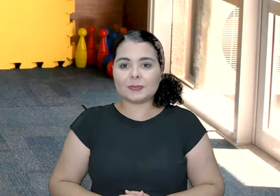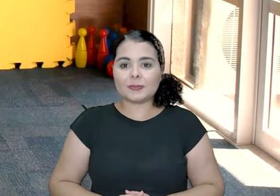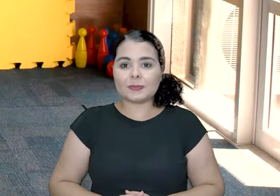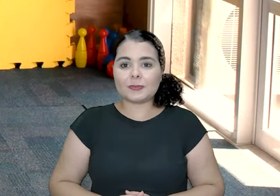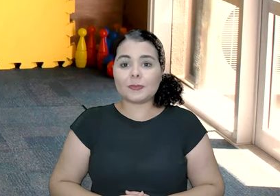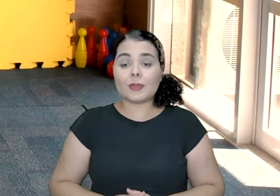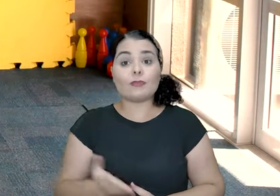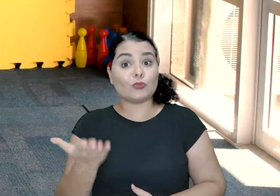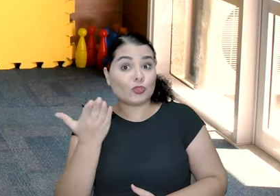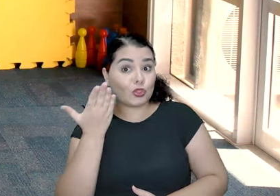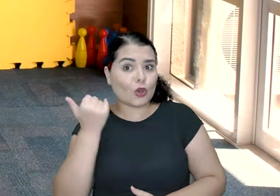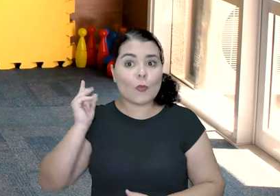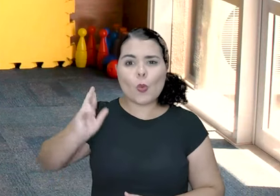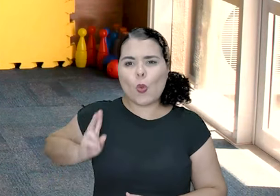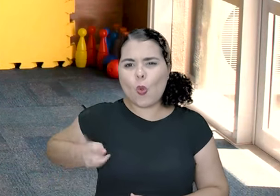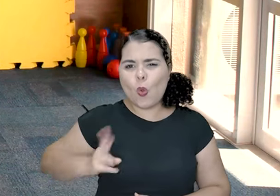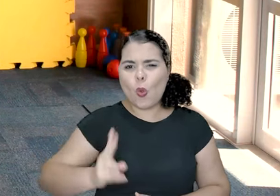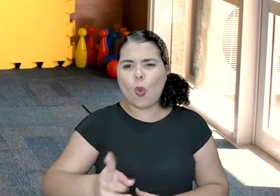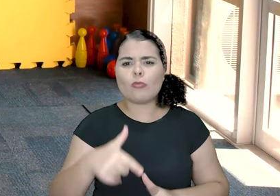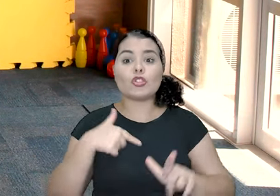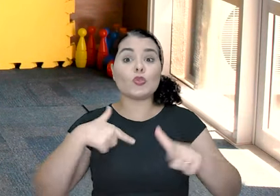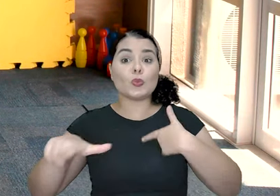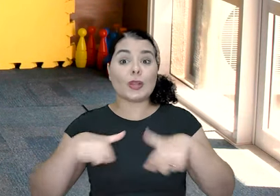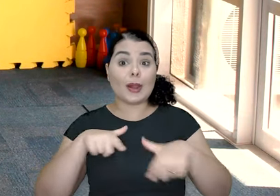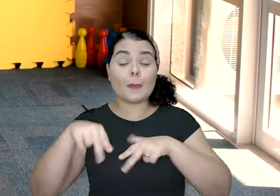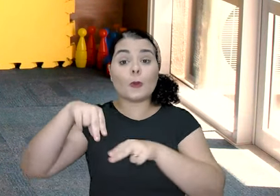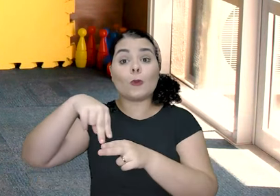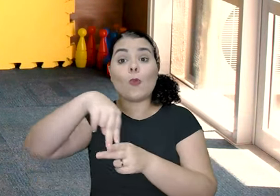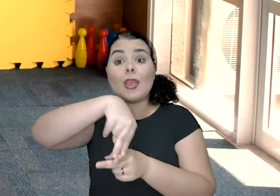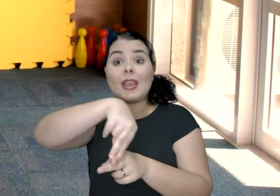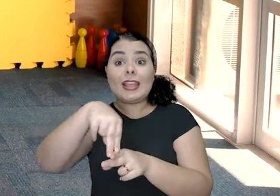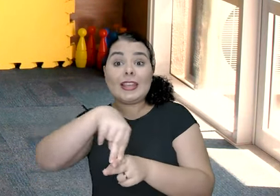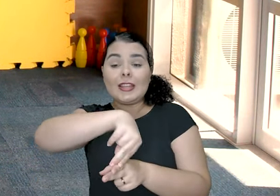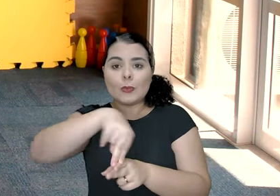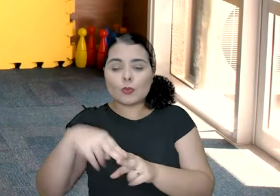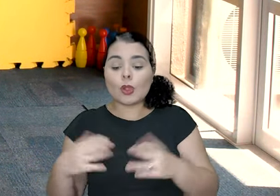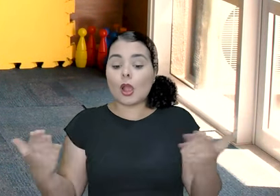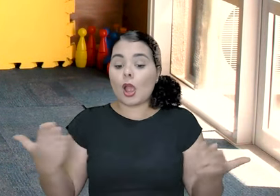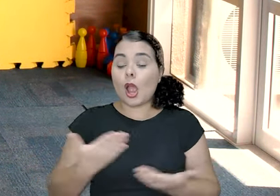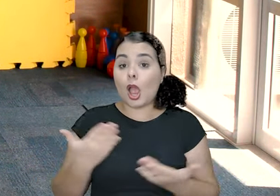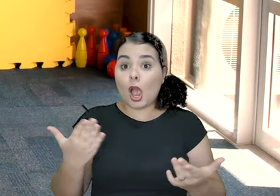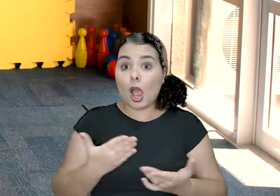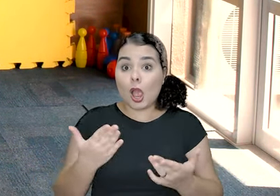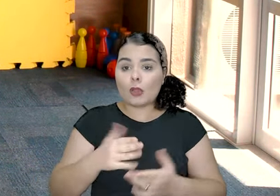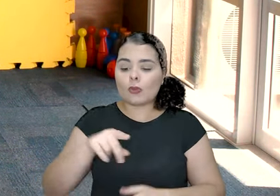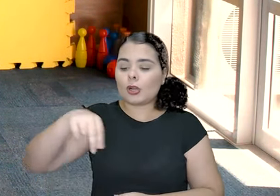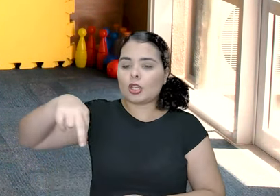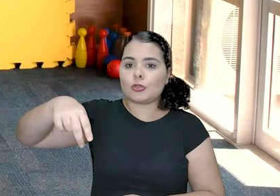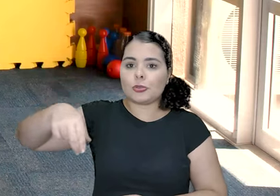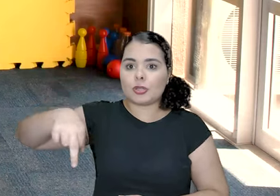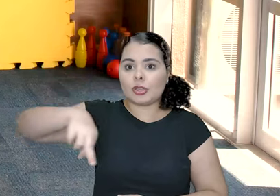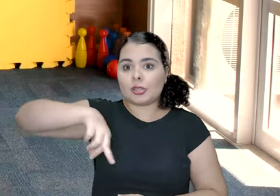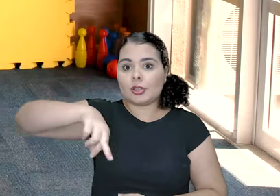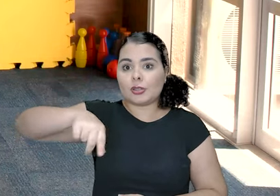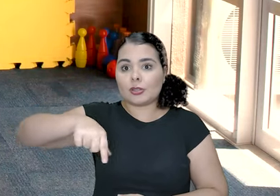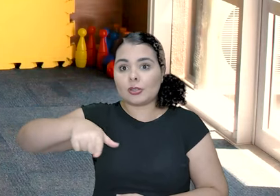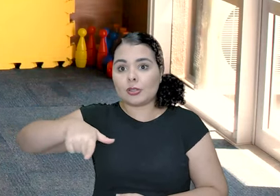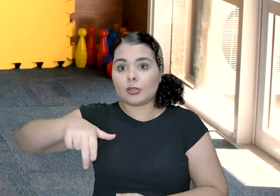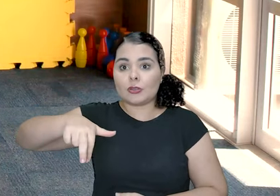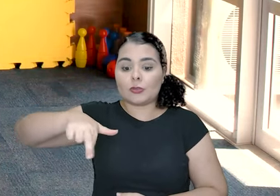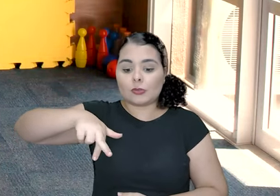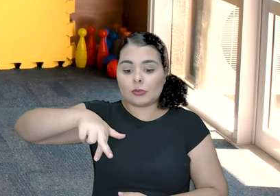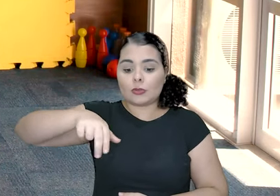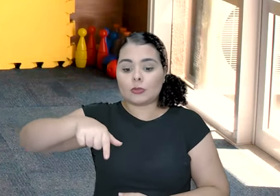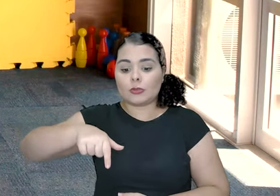Vamos continuar trabalhando com o nosso equilíbrio. Agora, cruzando a perna aqui na frente e